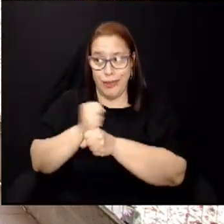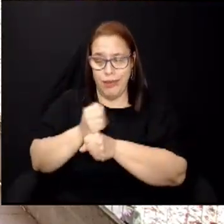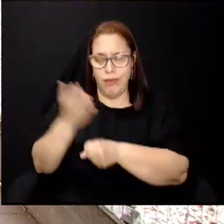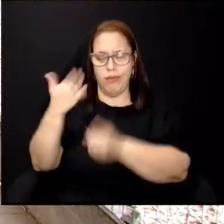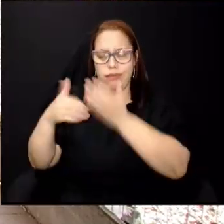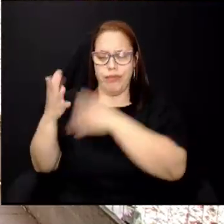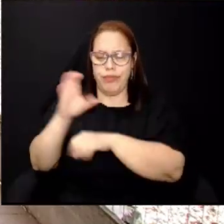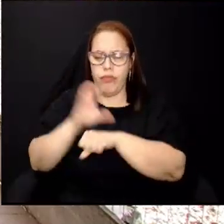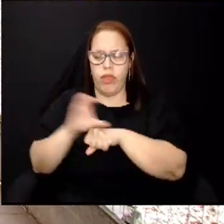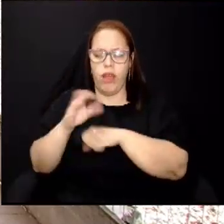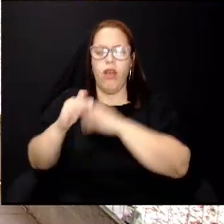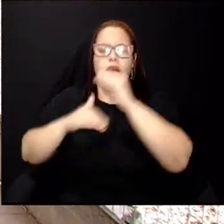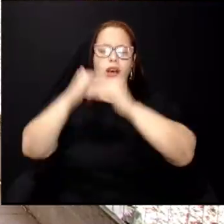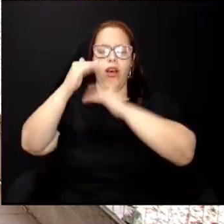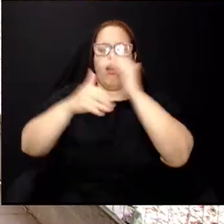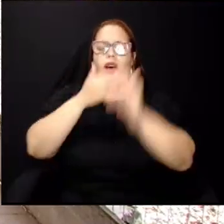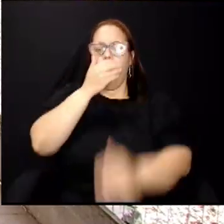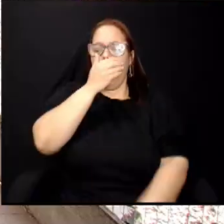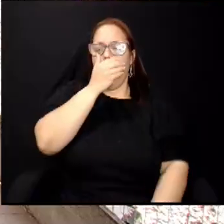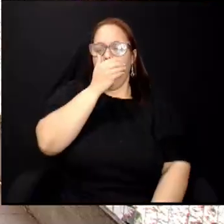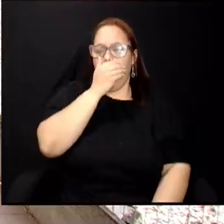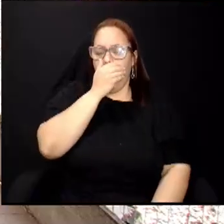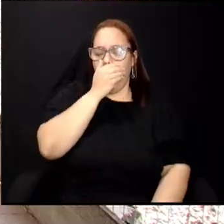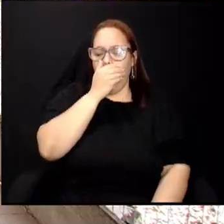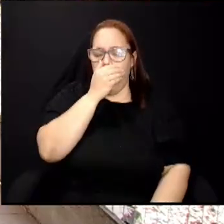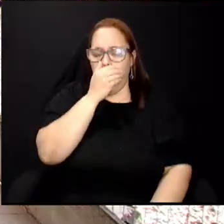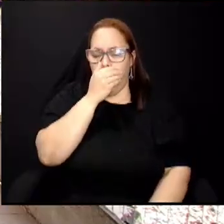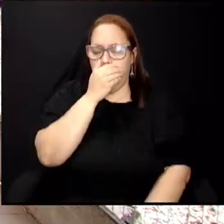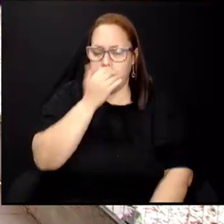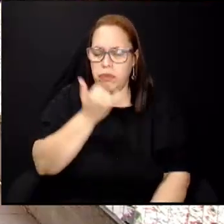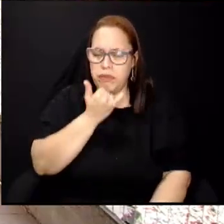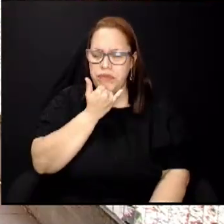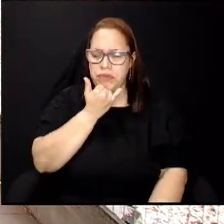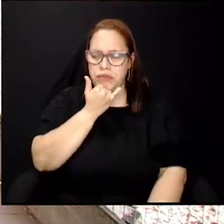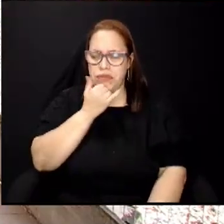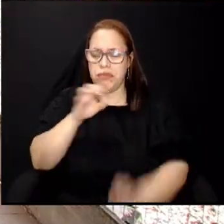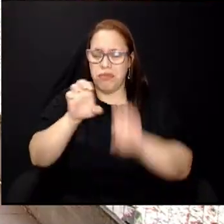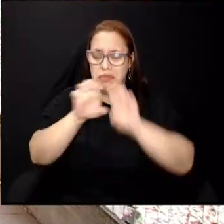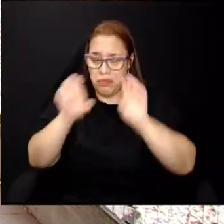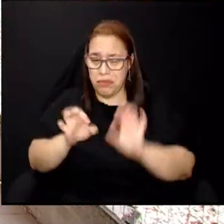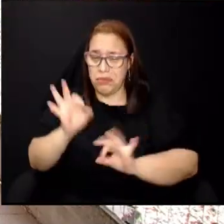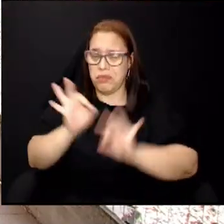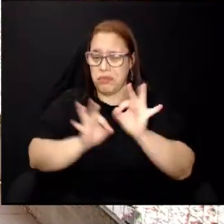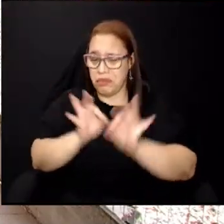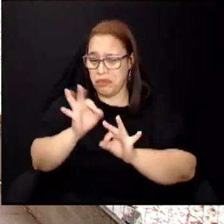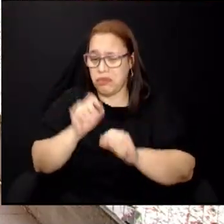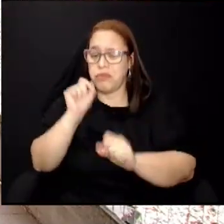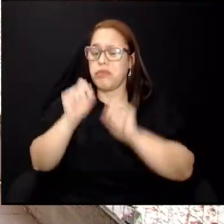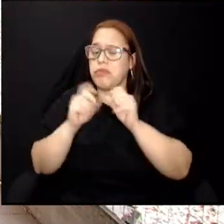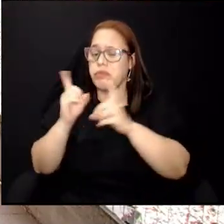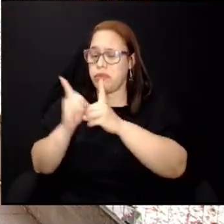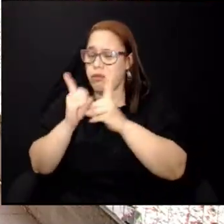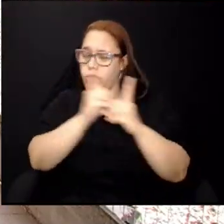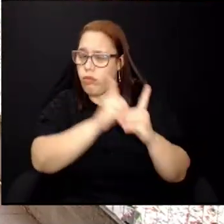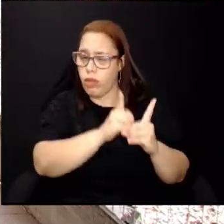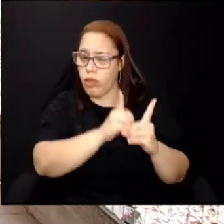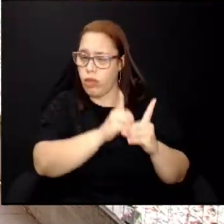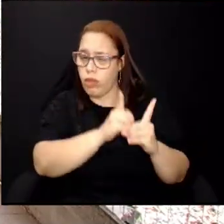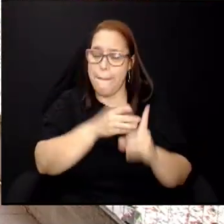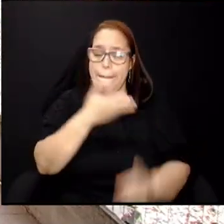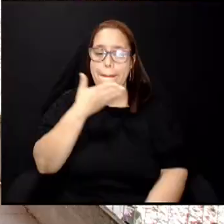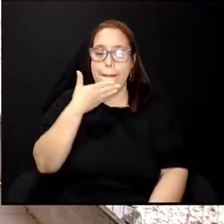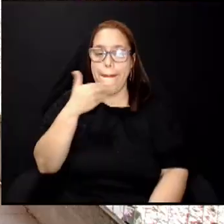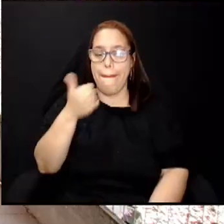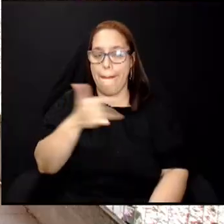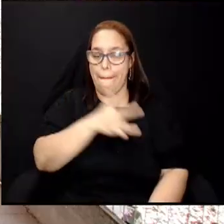evoluiu. Então hoje a gente consegue ter sistemas climatizados, controlados, para o quê? Para atender o bem-estar. E hoje